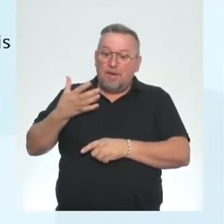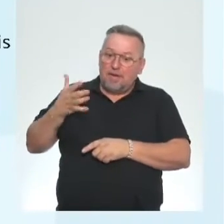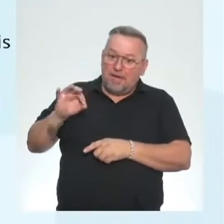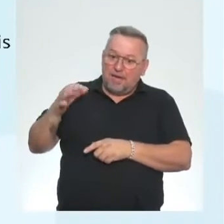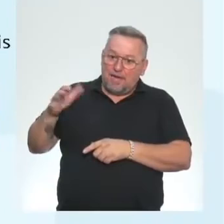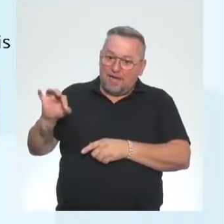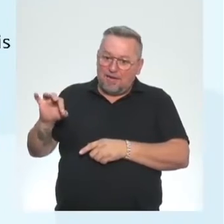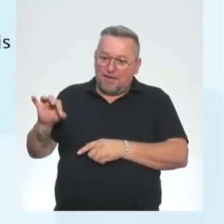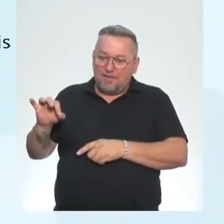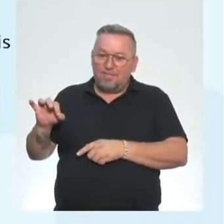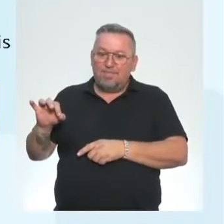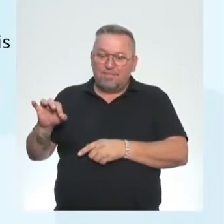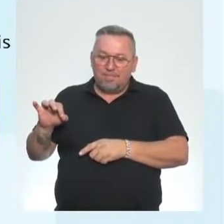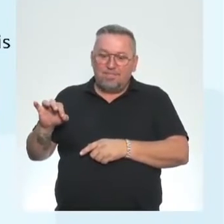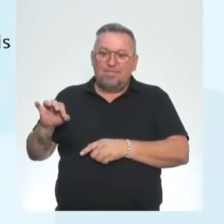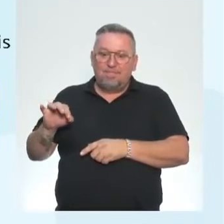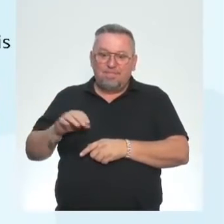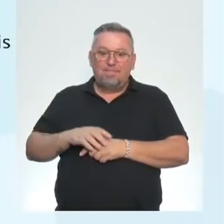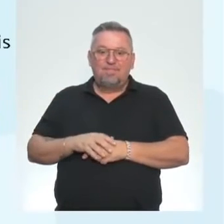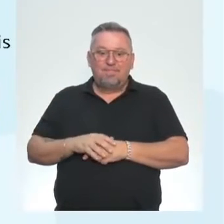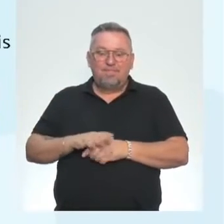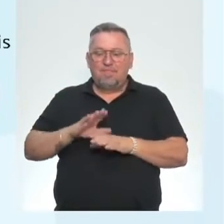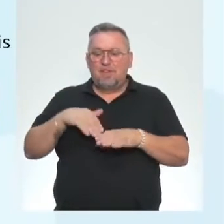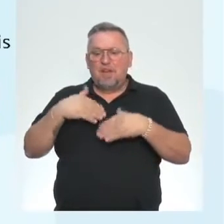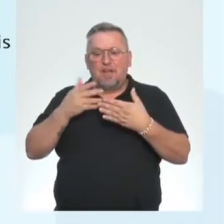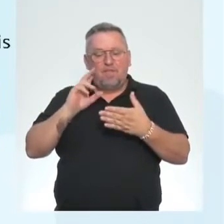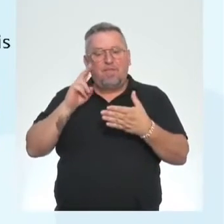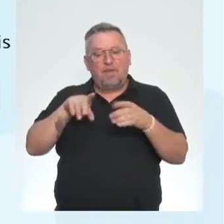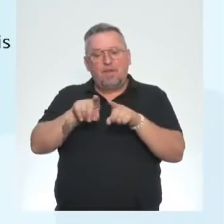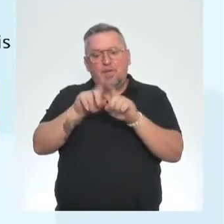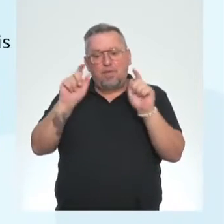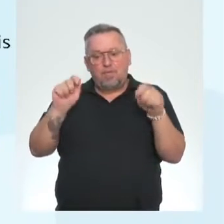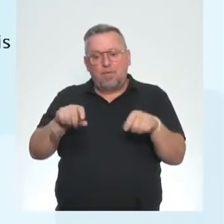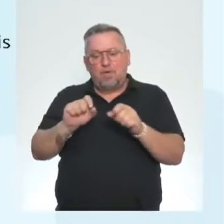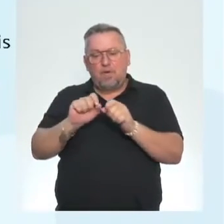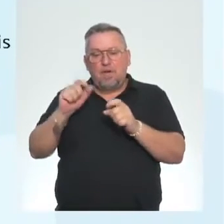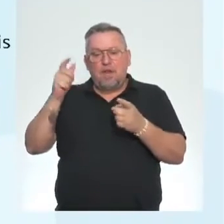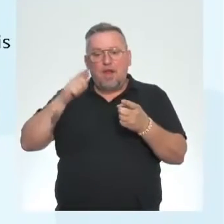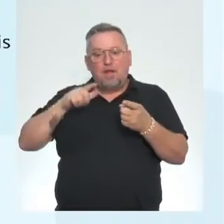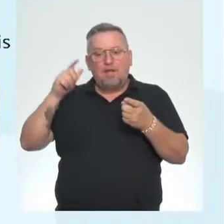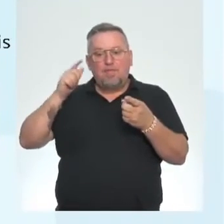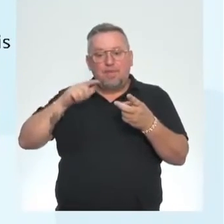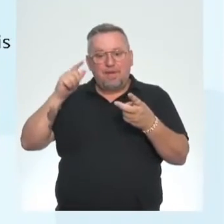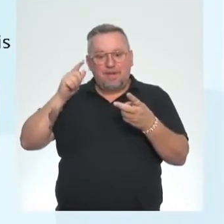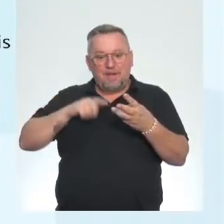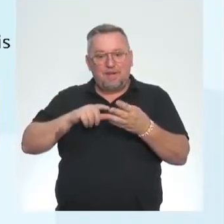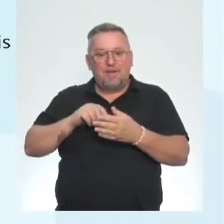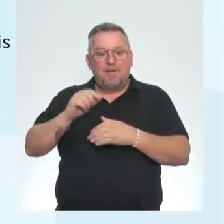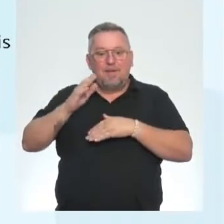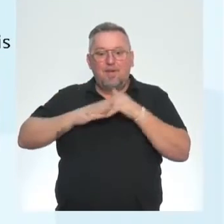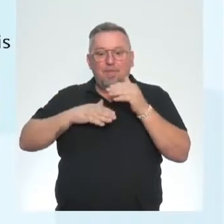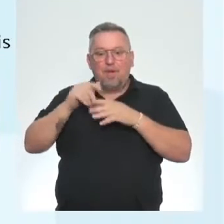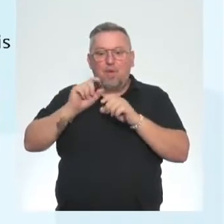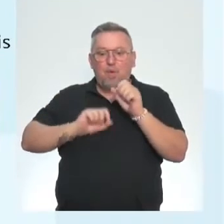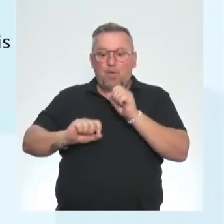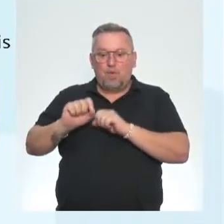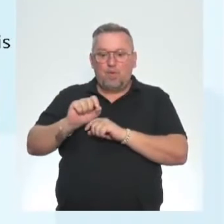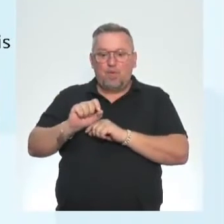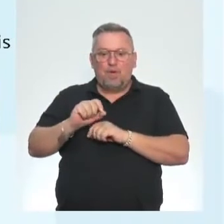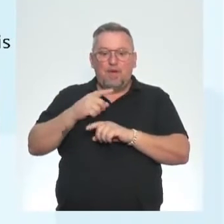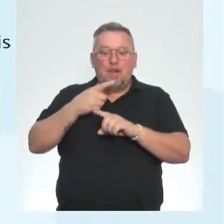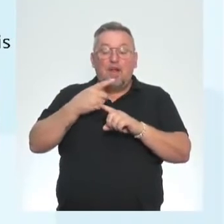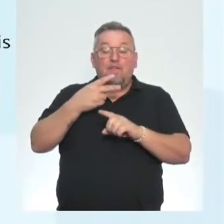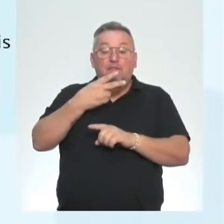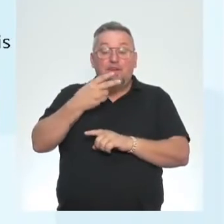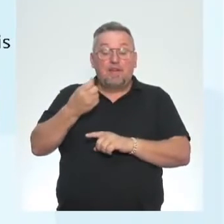número, 10, 10, respectivamente. E aí, considerando que pode haver repetição. Tudo bem? Na prática, o que temos aí? Ó?